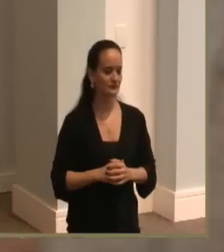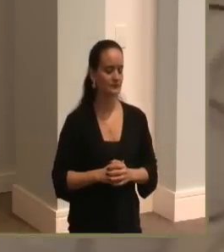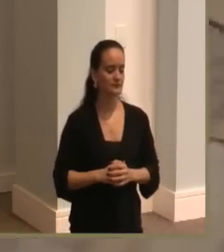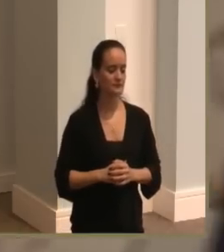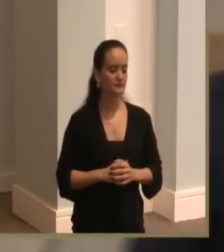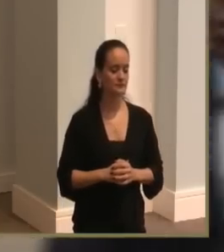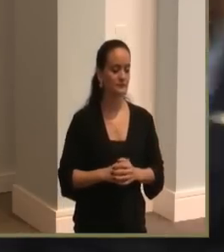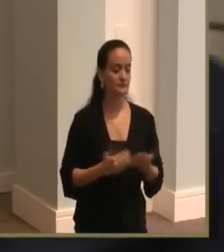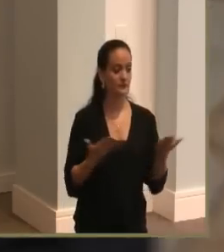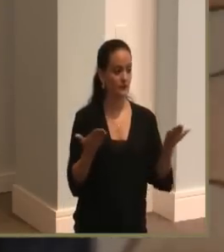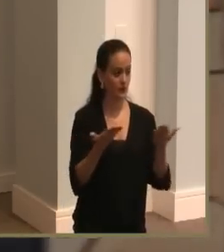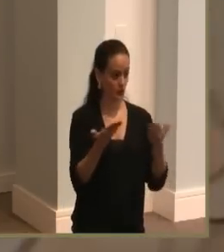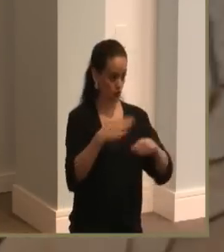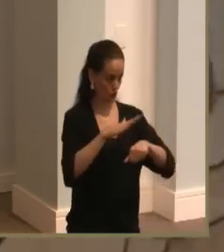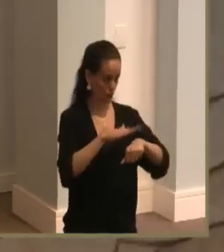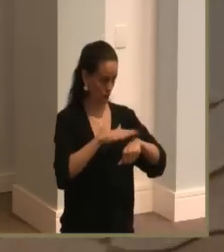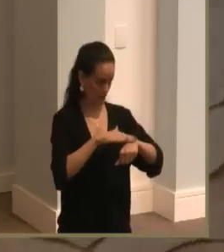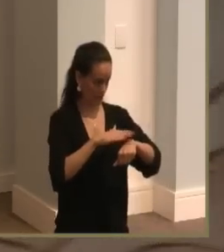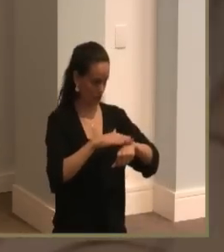teremos um momento de oração.